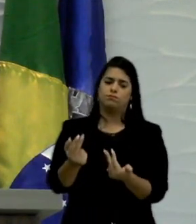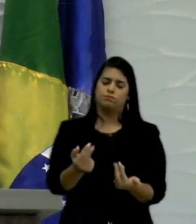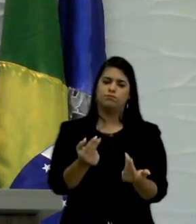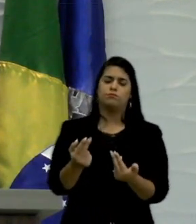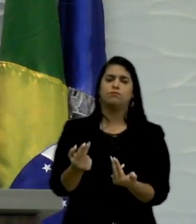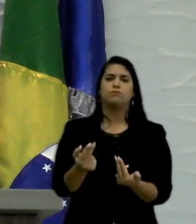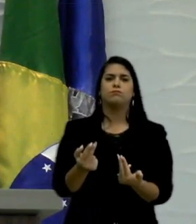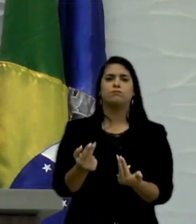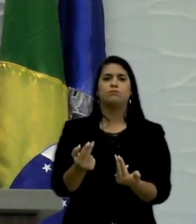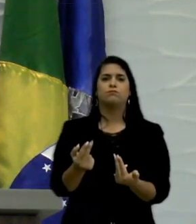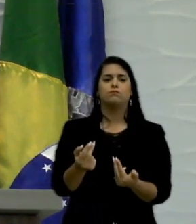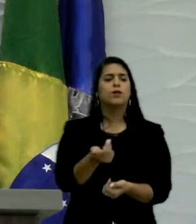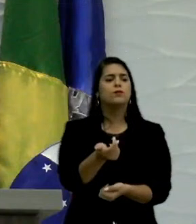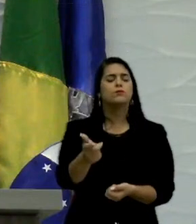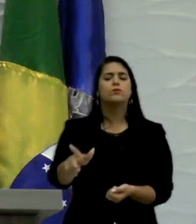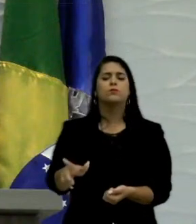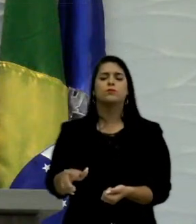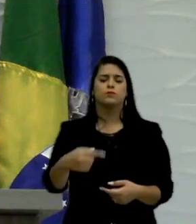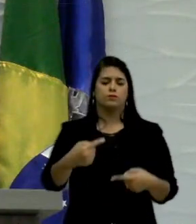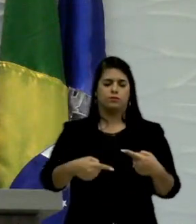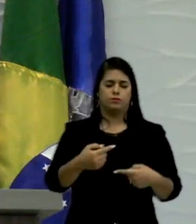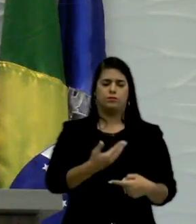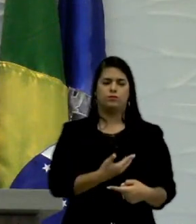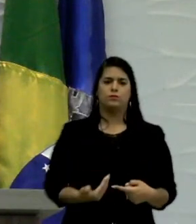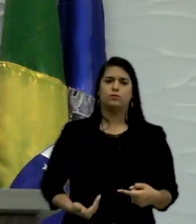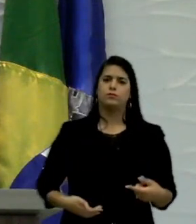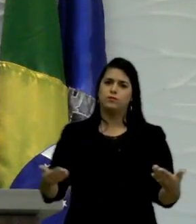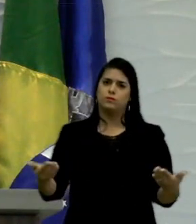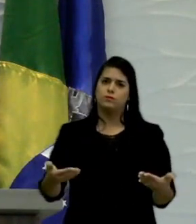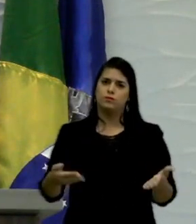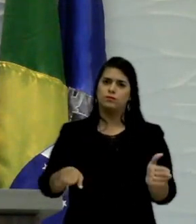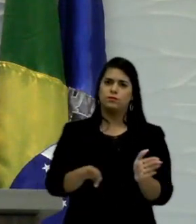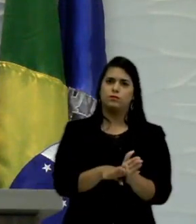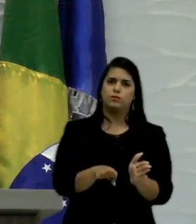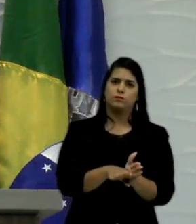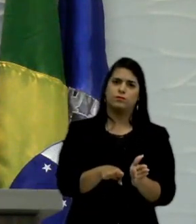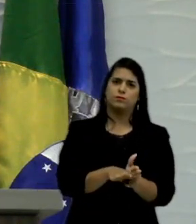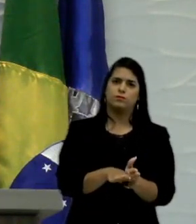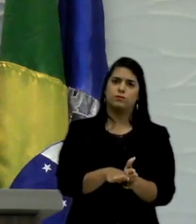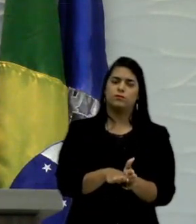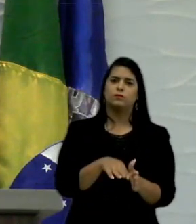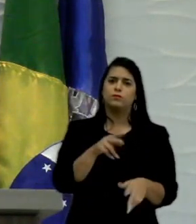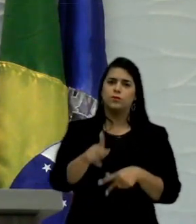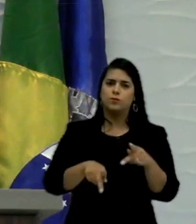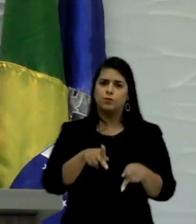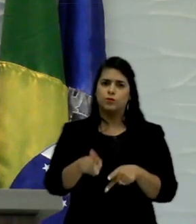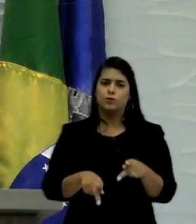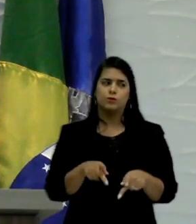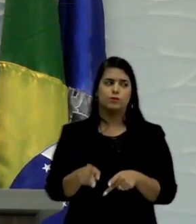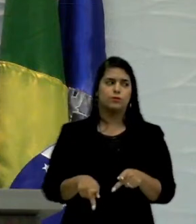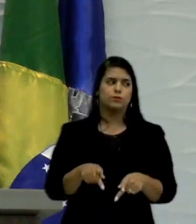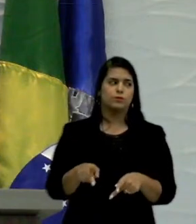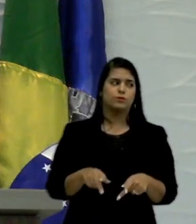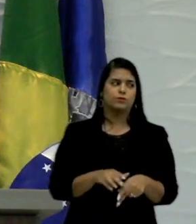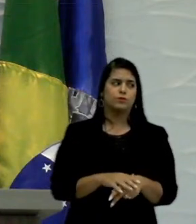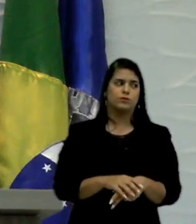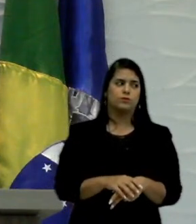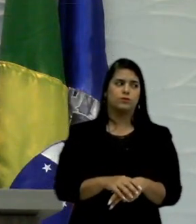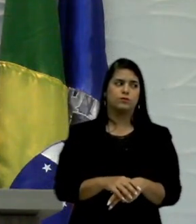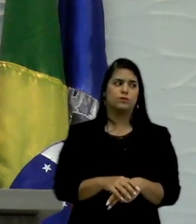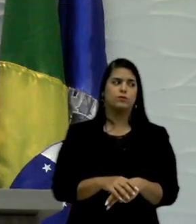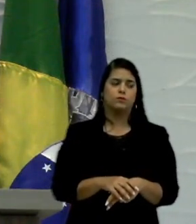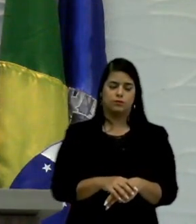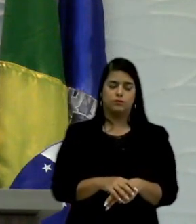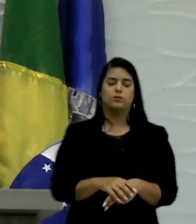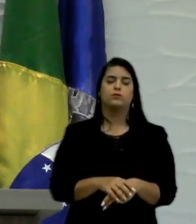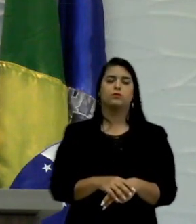poder algumas coisas, algumas políticas públicas hoje estão chegando até o nosso povo, ou a gente faz isso, ou vai ficar só na fala e